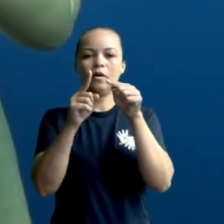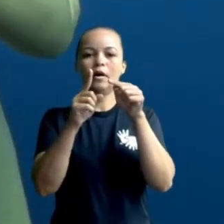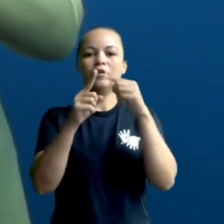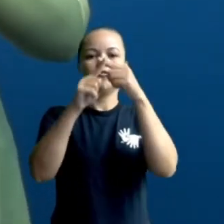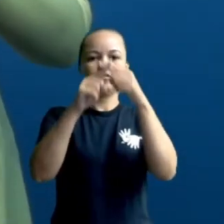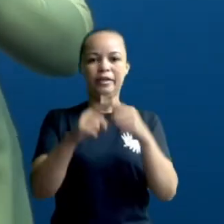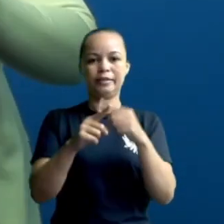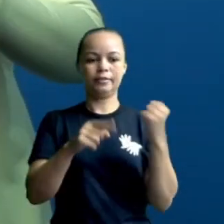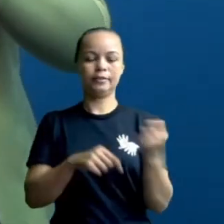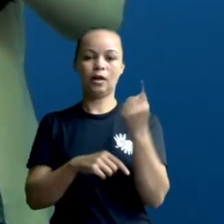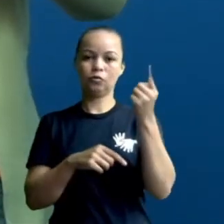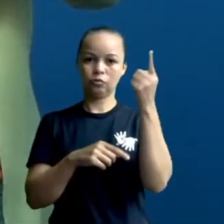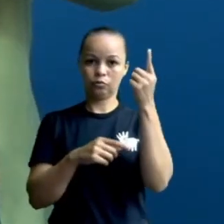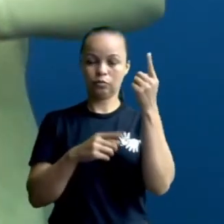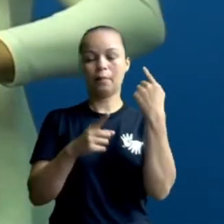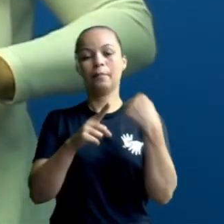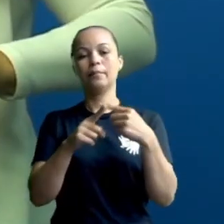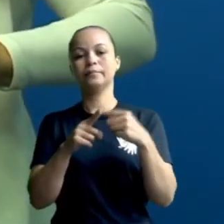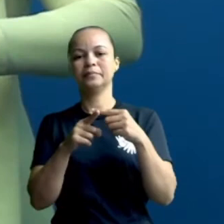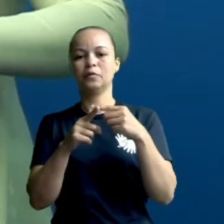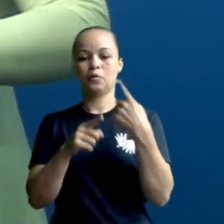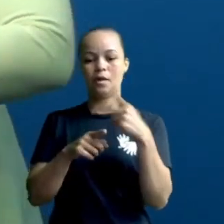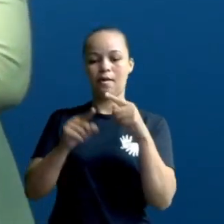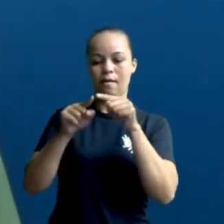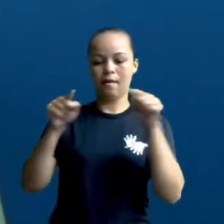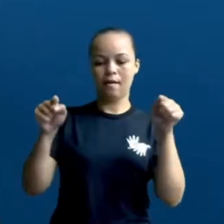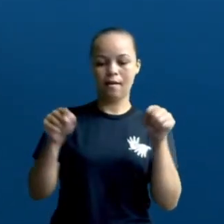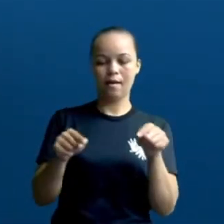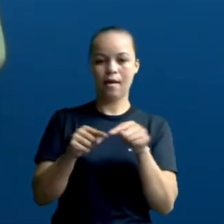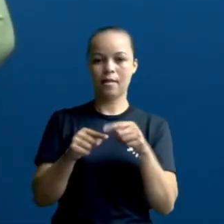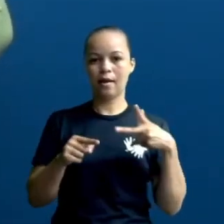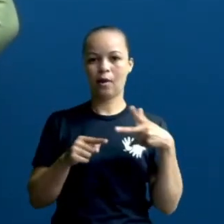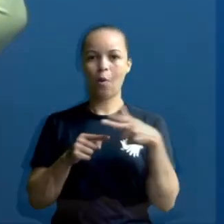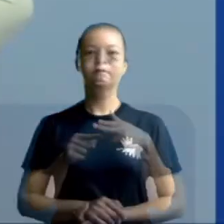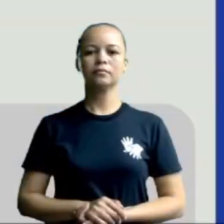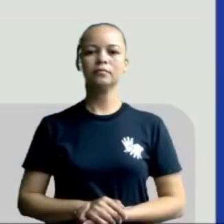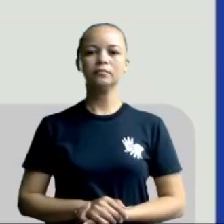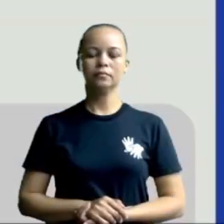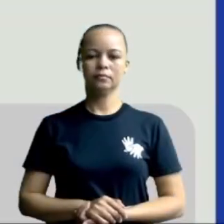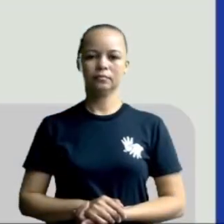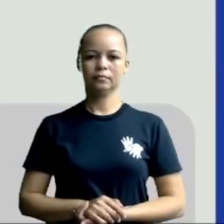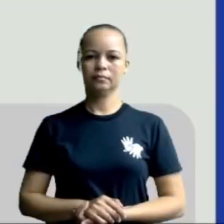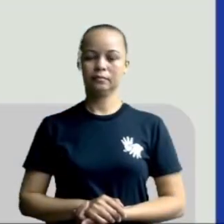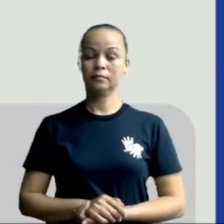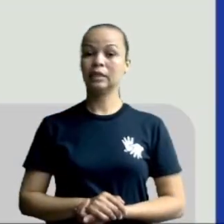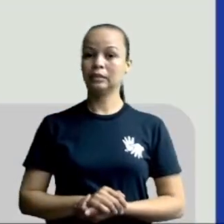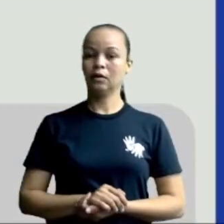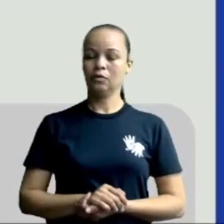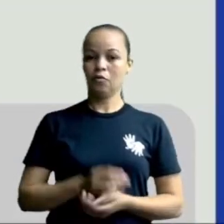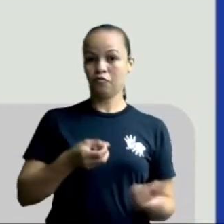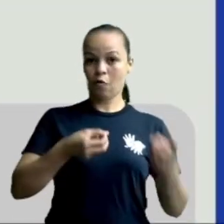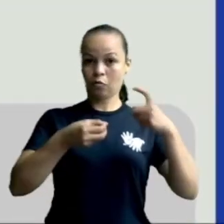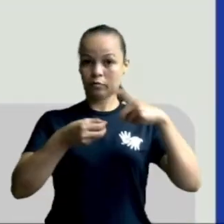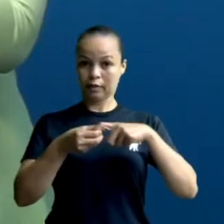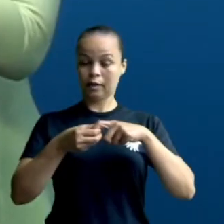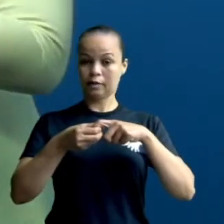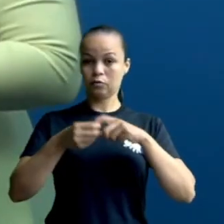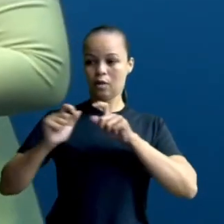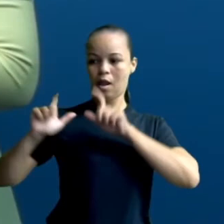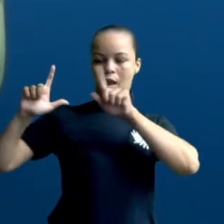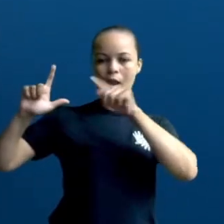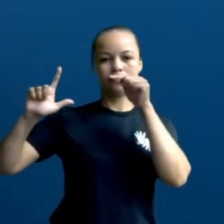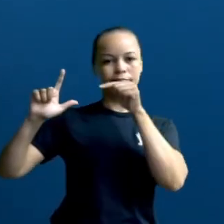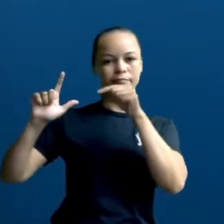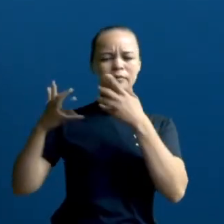trapézio é uma figura cortada, tá certo? Então, gente, voltando aqui, o que é que a gente vai